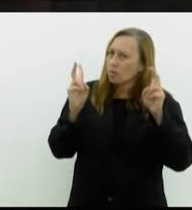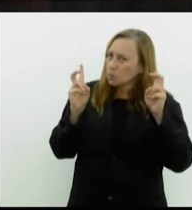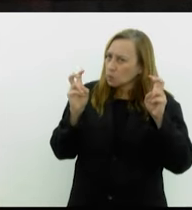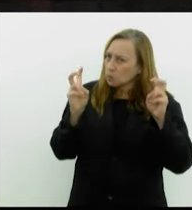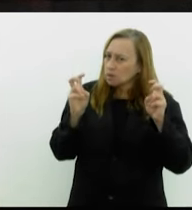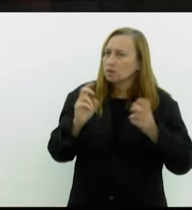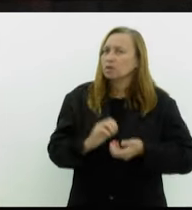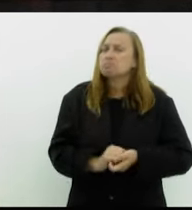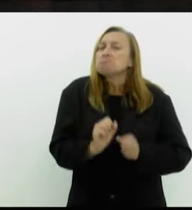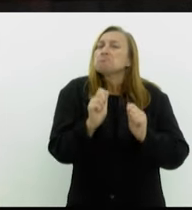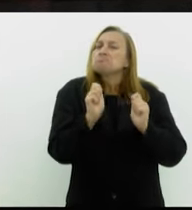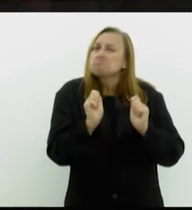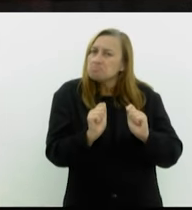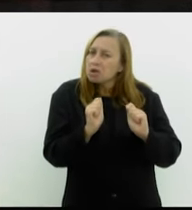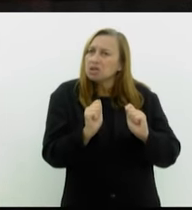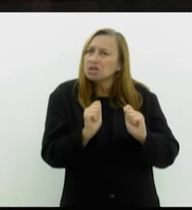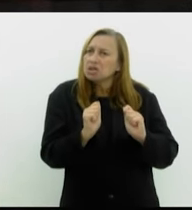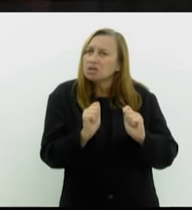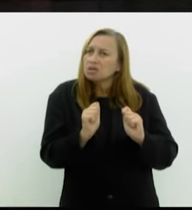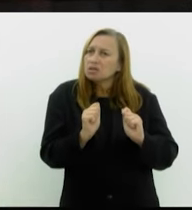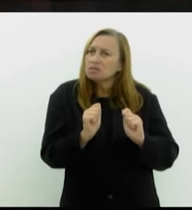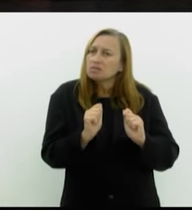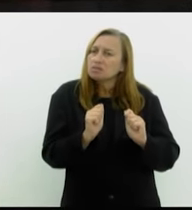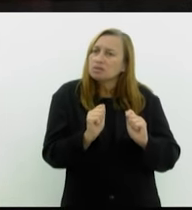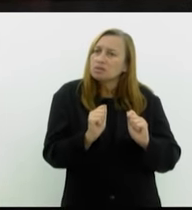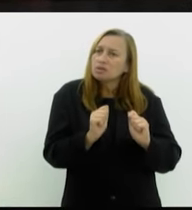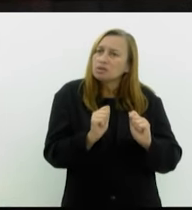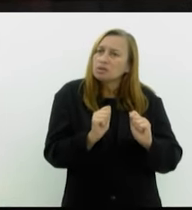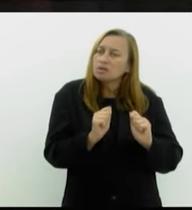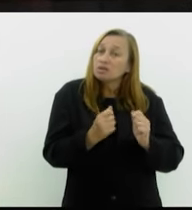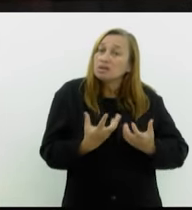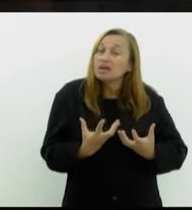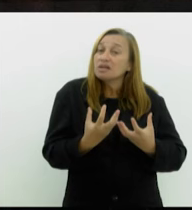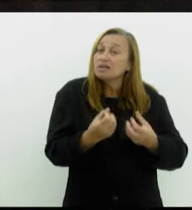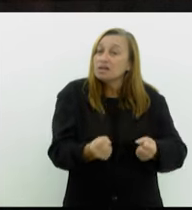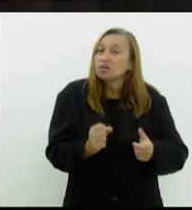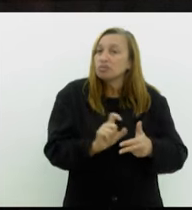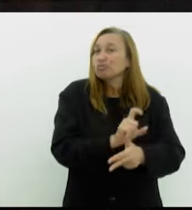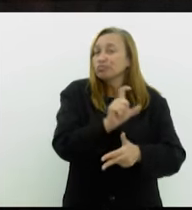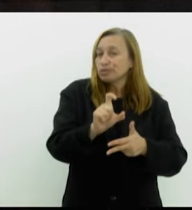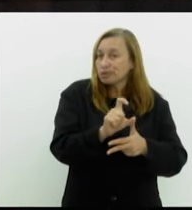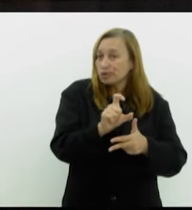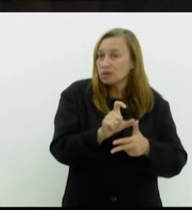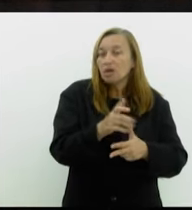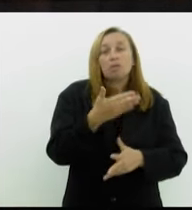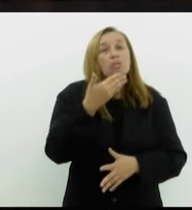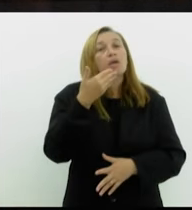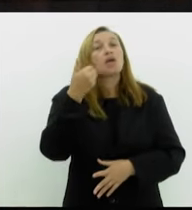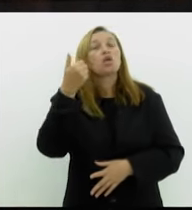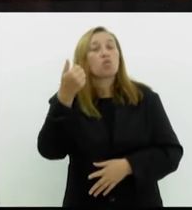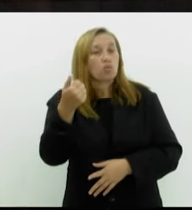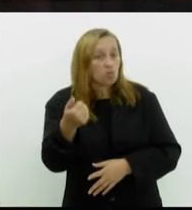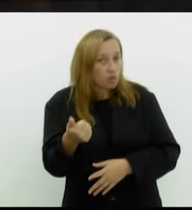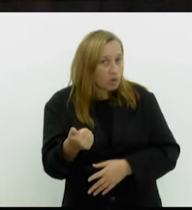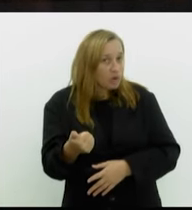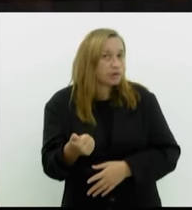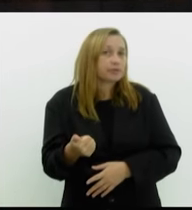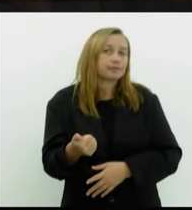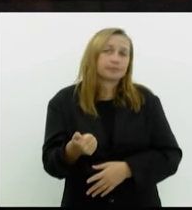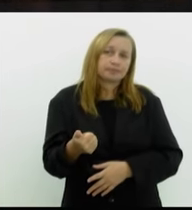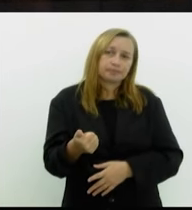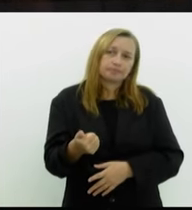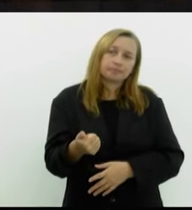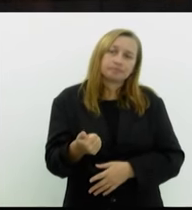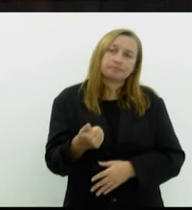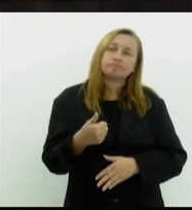que poderiam ser avocados pelo Executivo, que melhorariam o